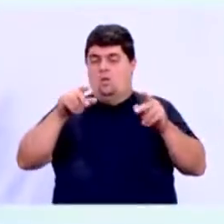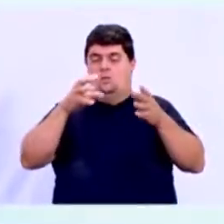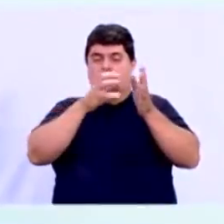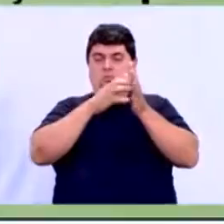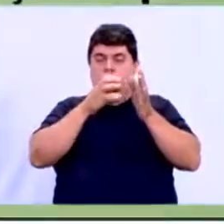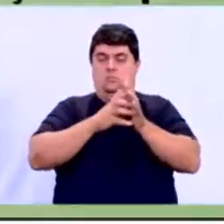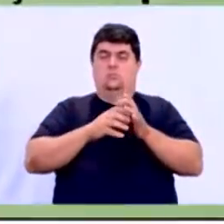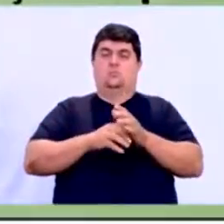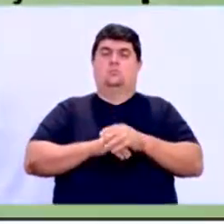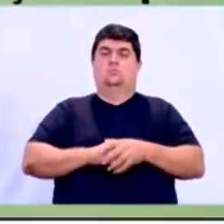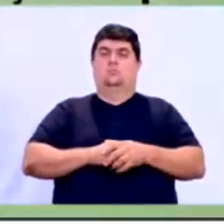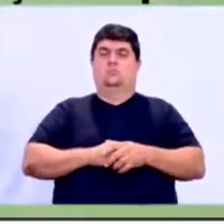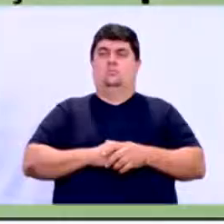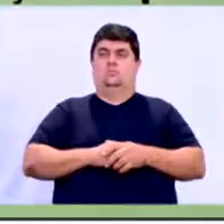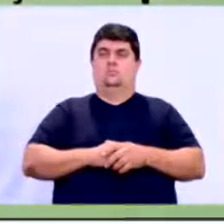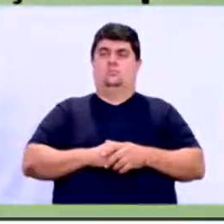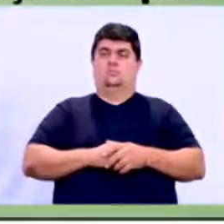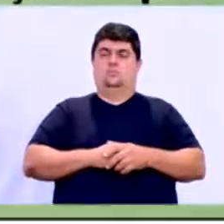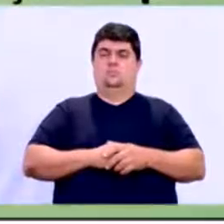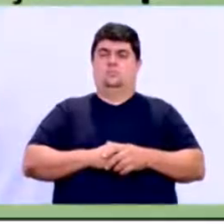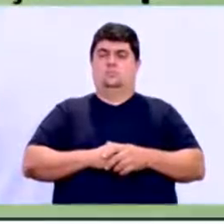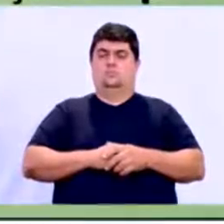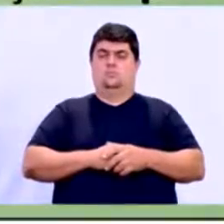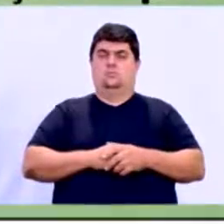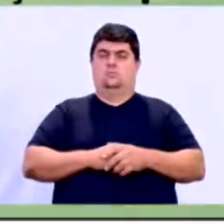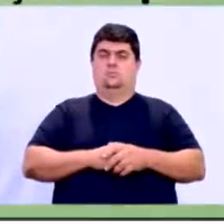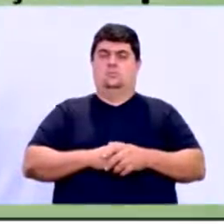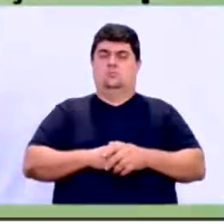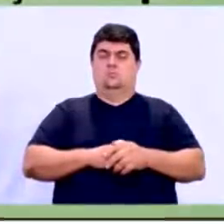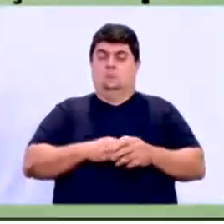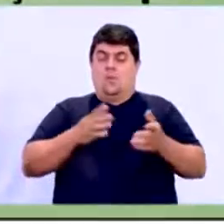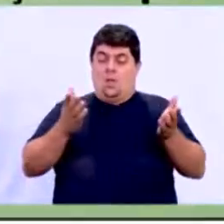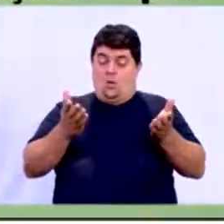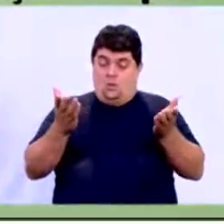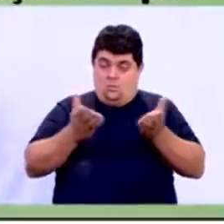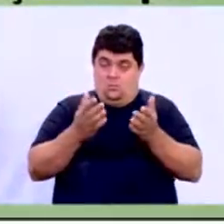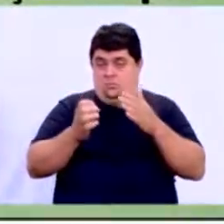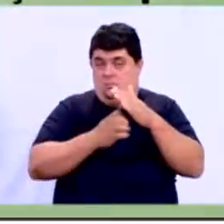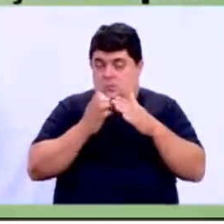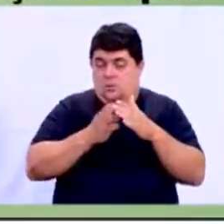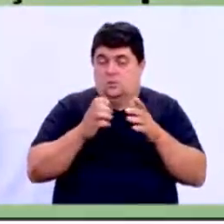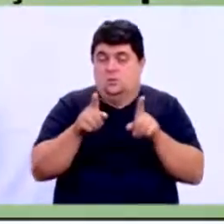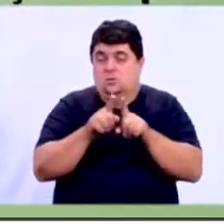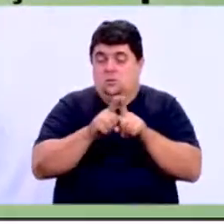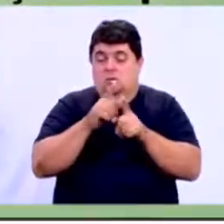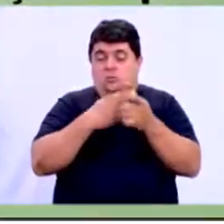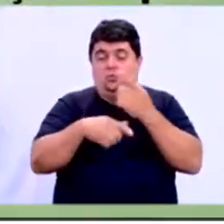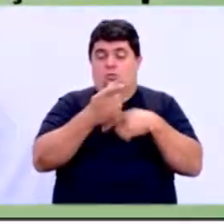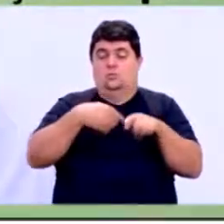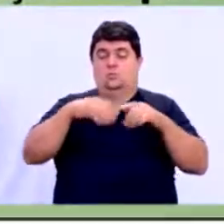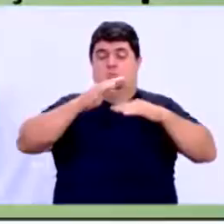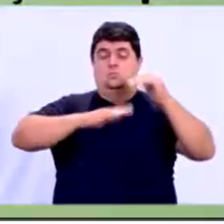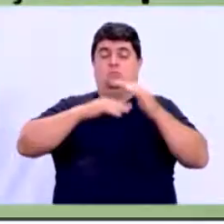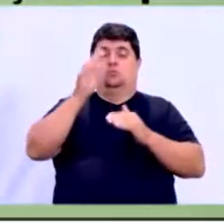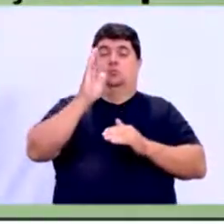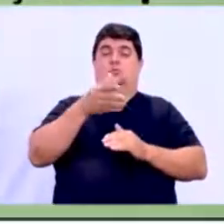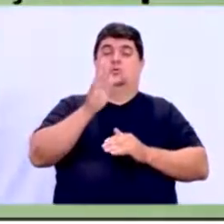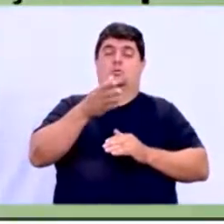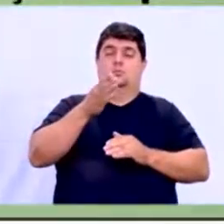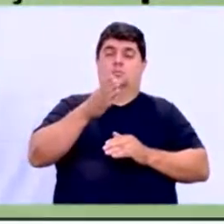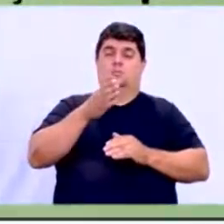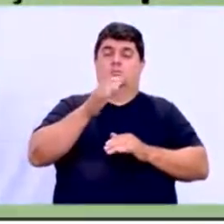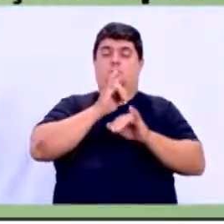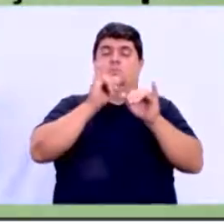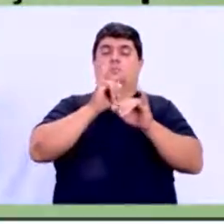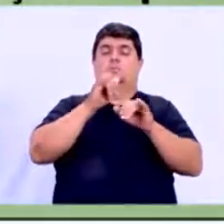nele. Agora veremos, então, a parte da empresa e da equipe gestora. Quais são as